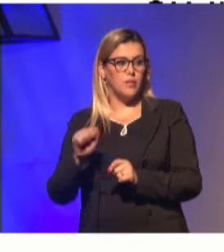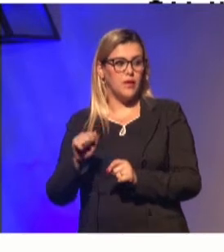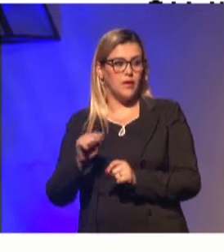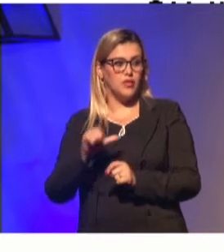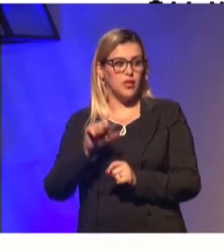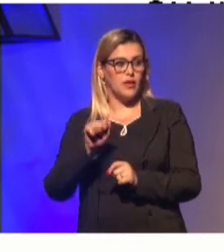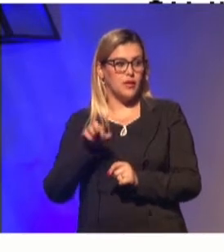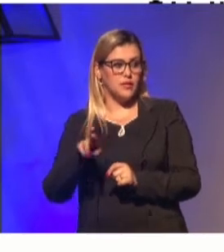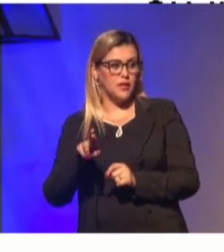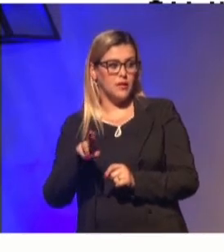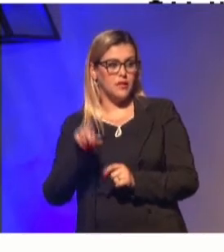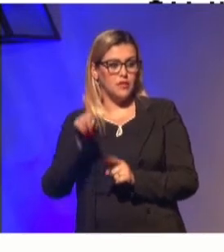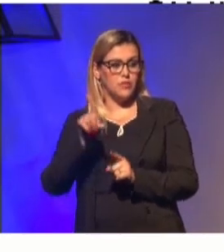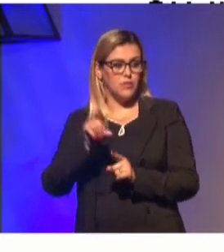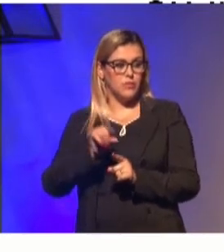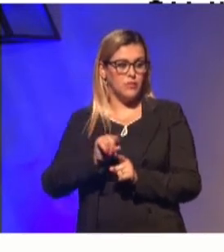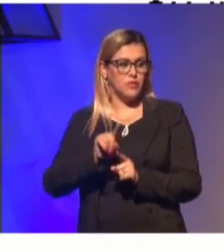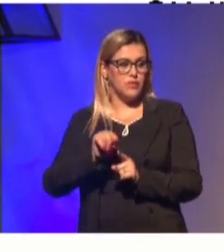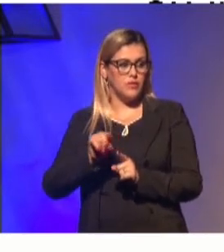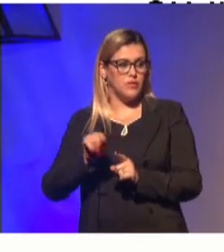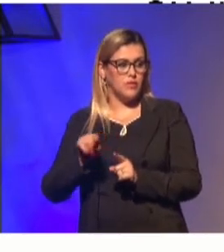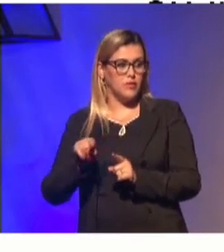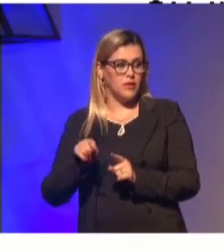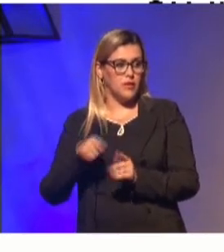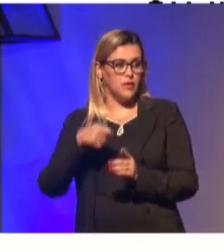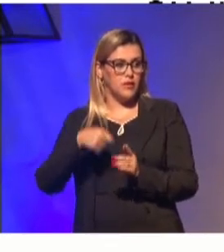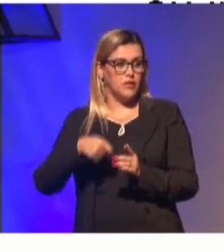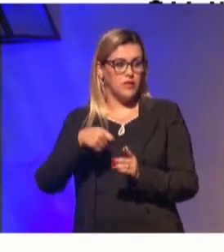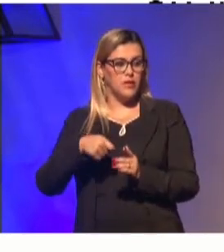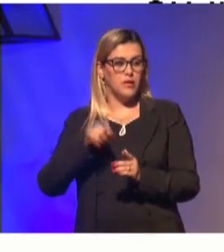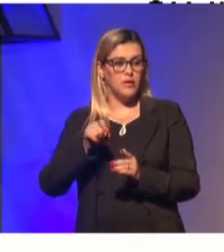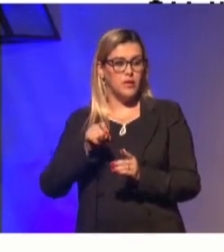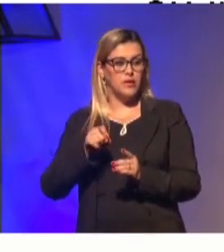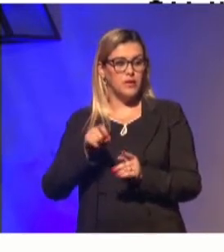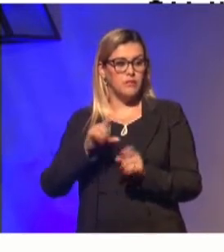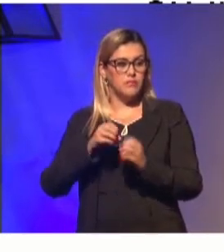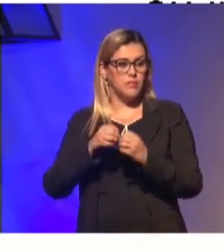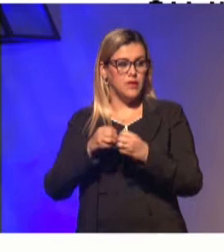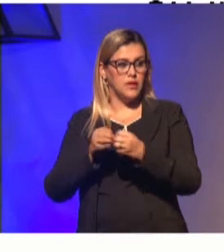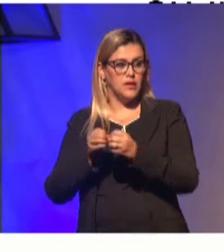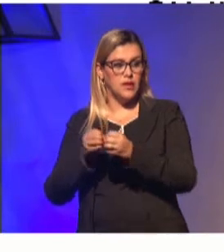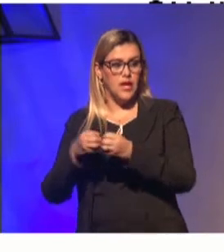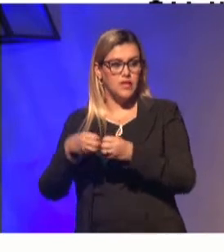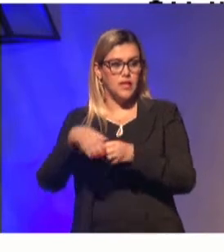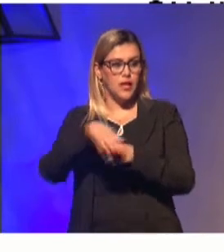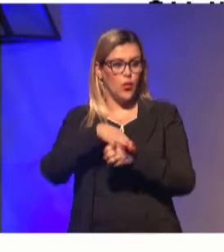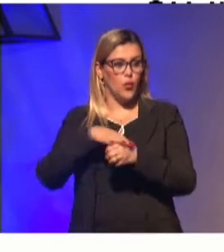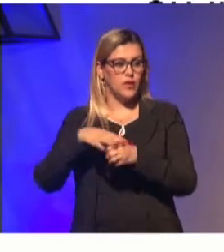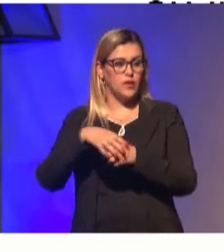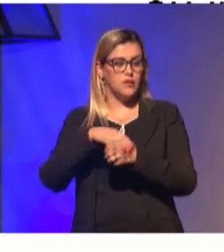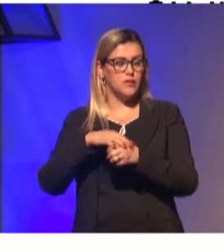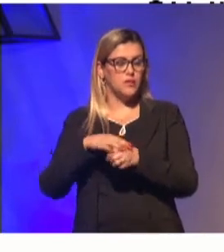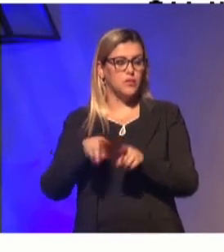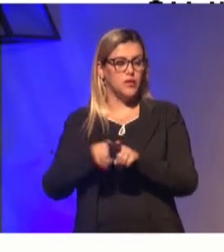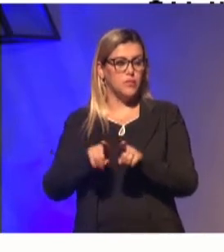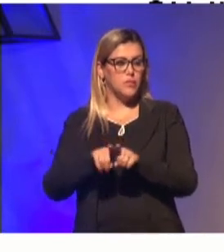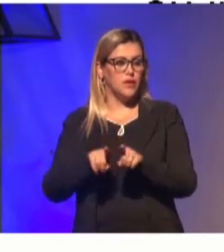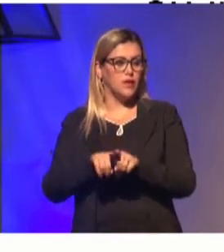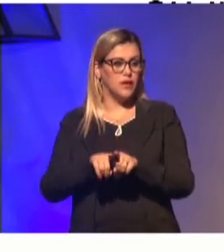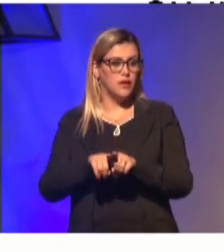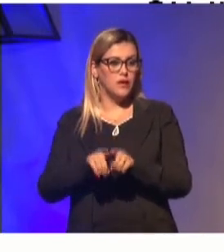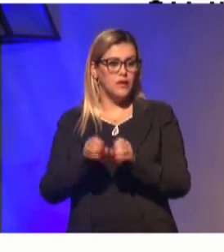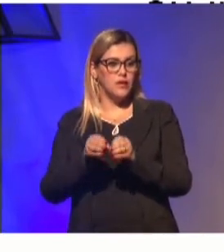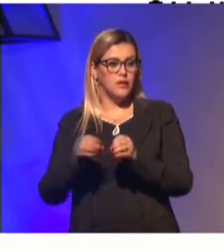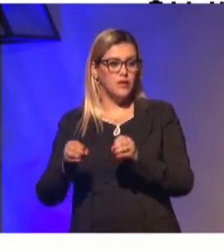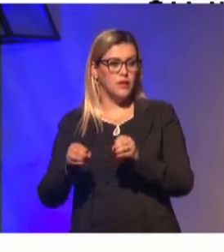baixa intensidade, né, que promove alterações biológicas nas células e tecidos e também aí secundárias